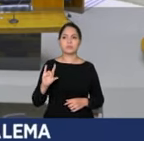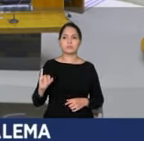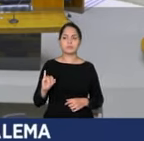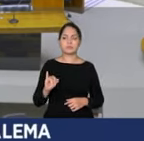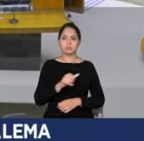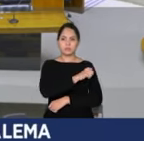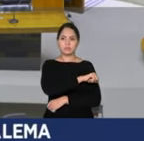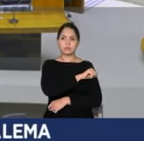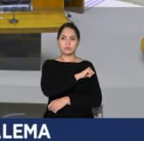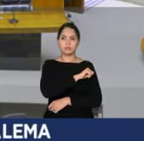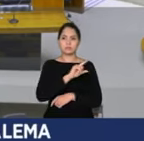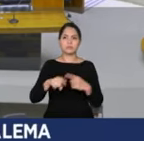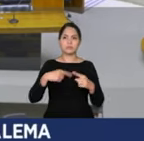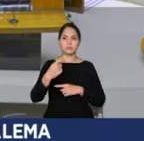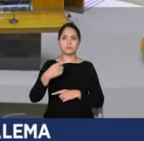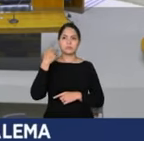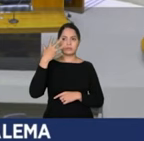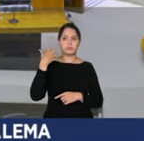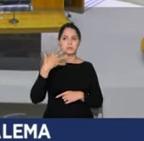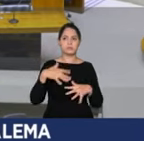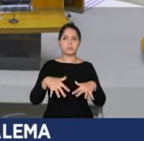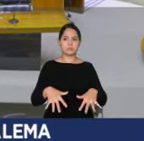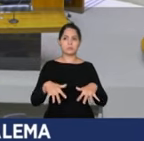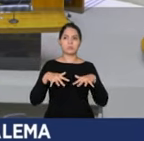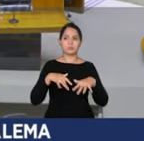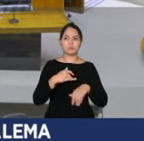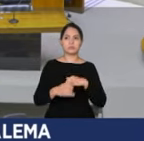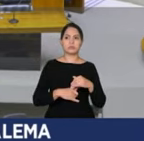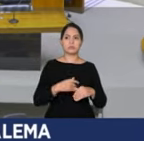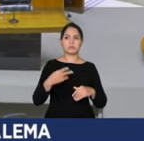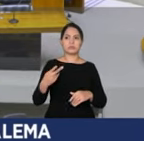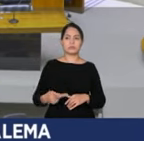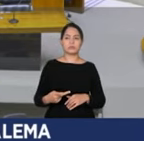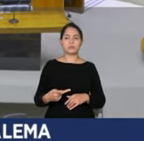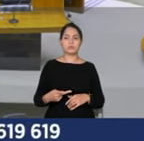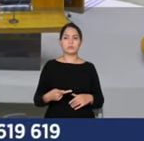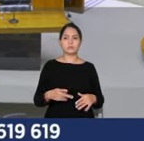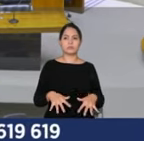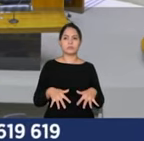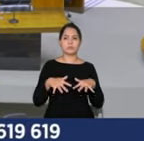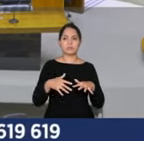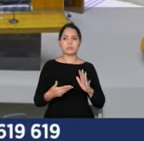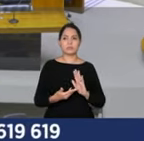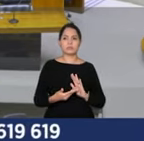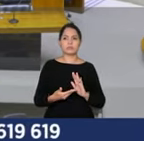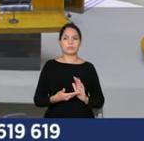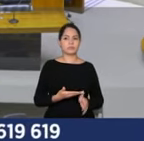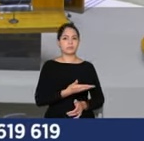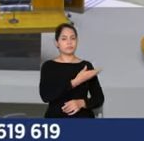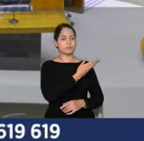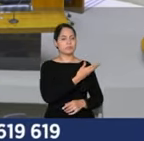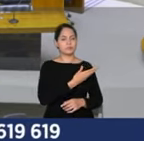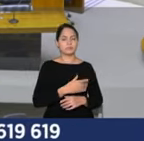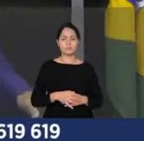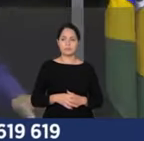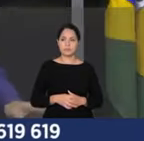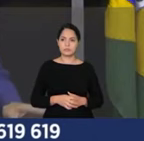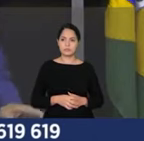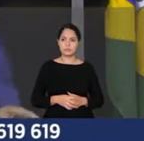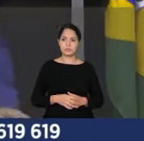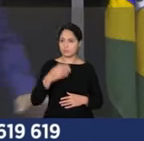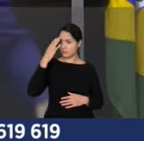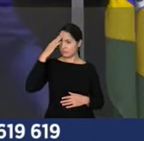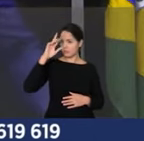comunicações da sessão plenária da Câmara. Obrigado, senhor presidente. Bom, que o Lula está ficando